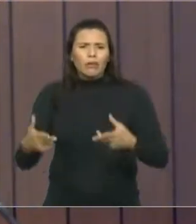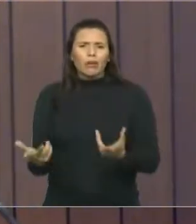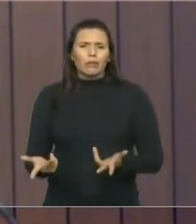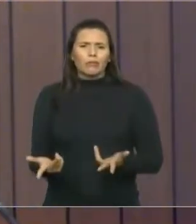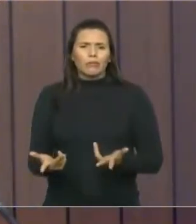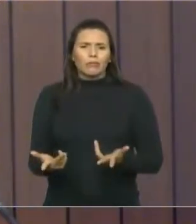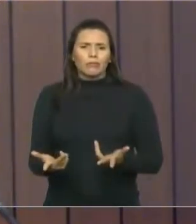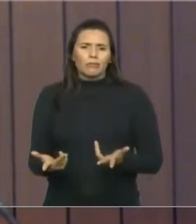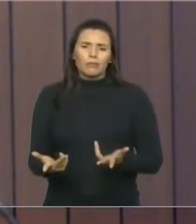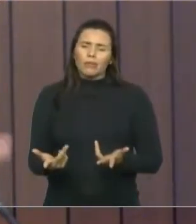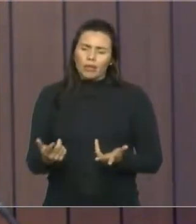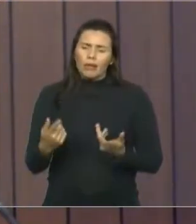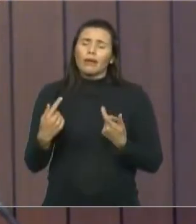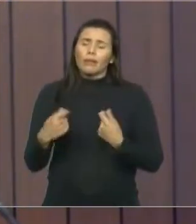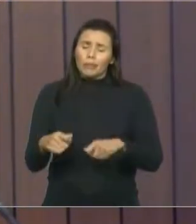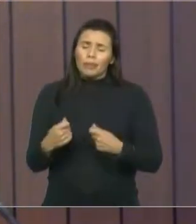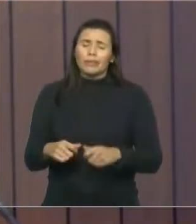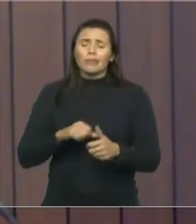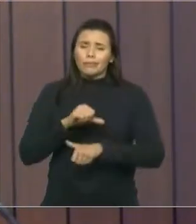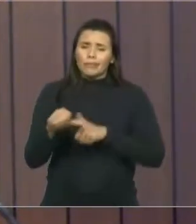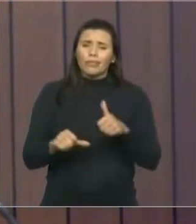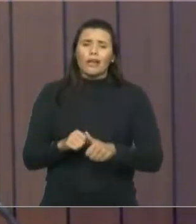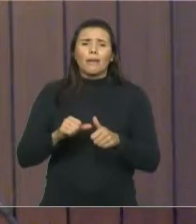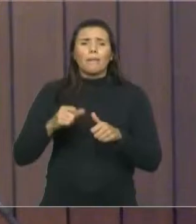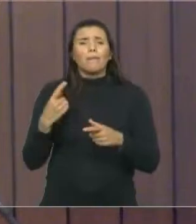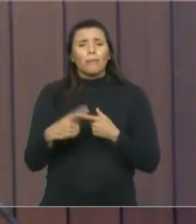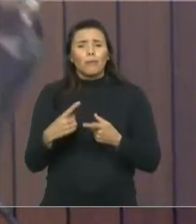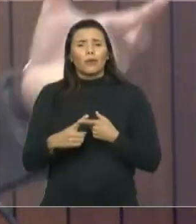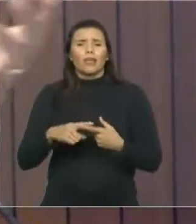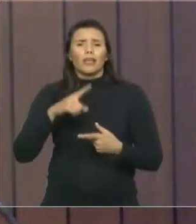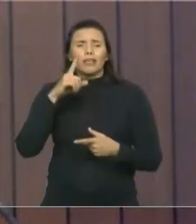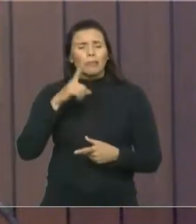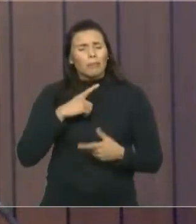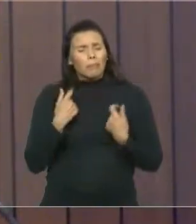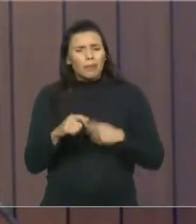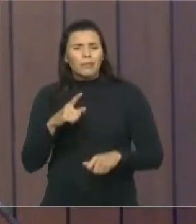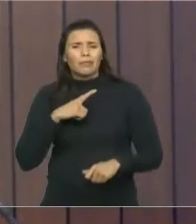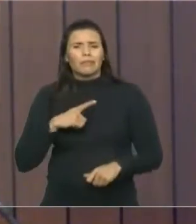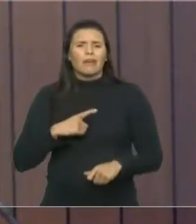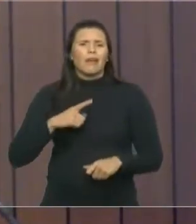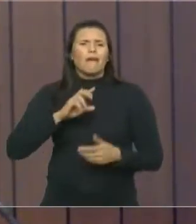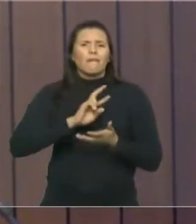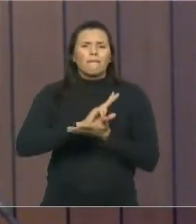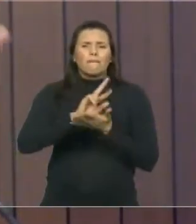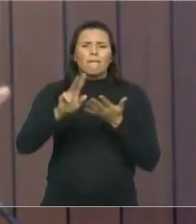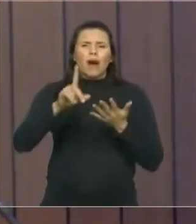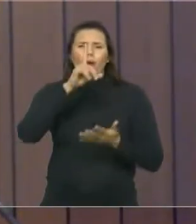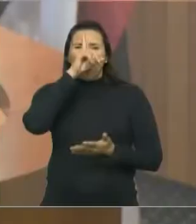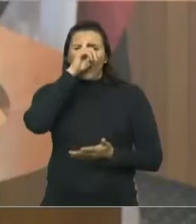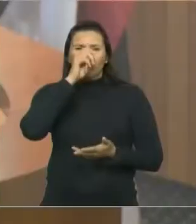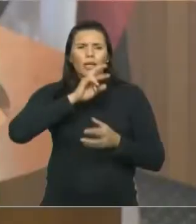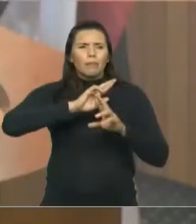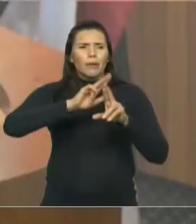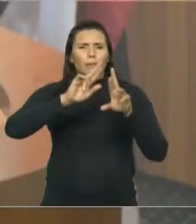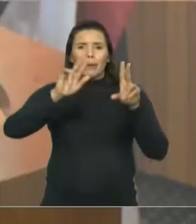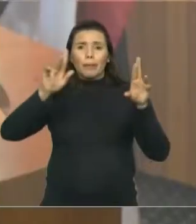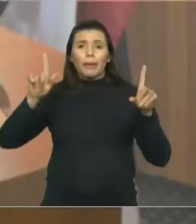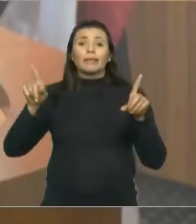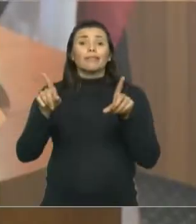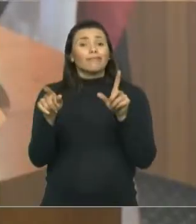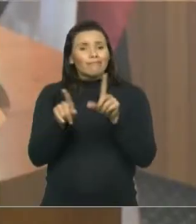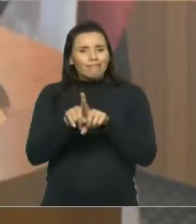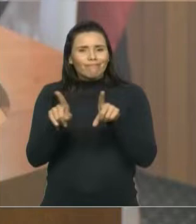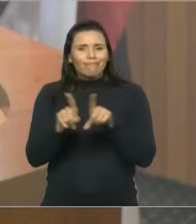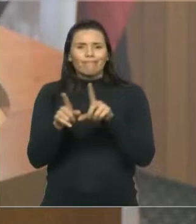de saúde, é tentar mudar a característica dessa rede, é tentar mudar a forma pela